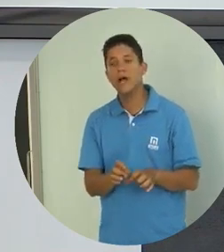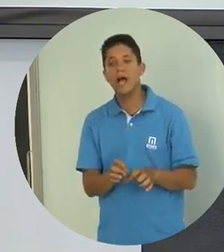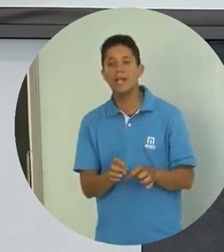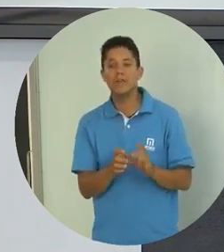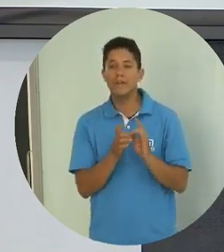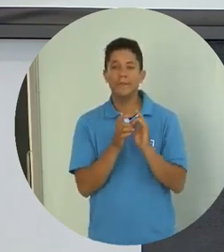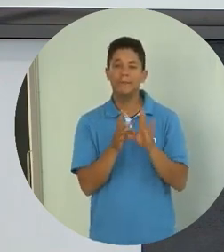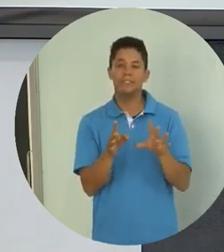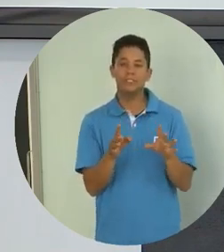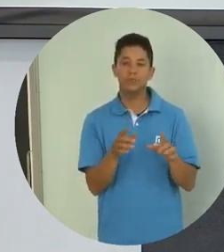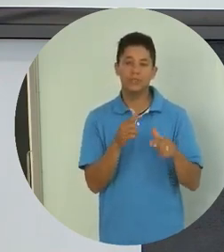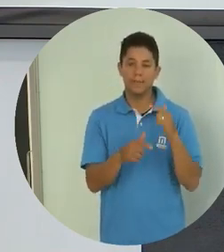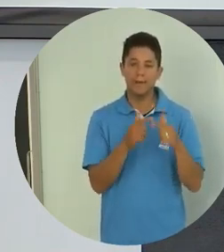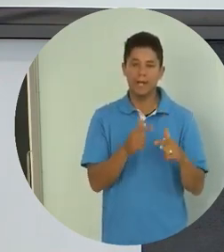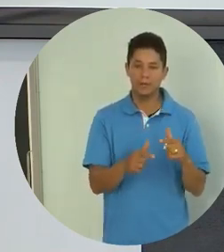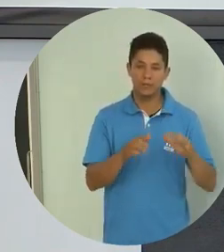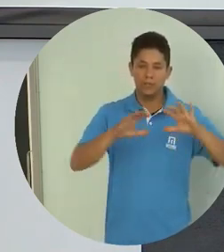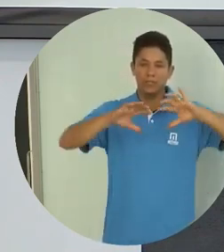vai criar fissuras. Tá?